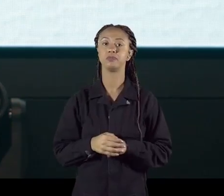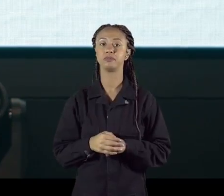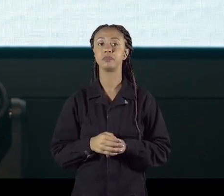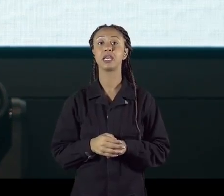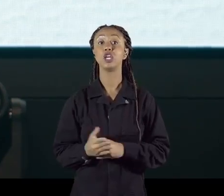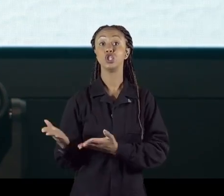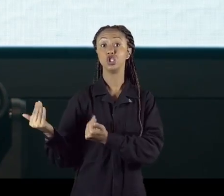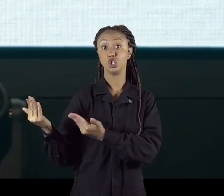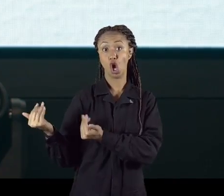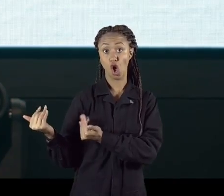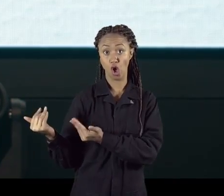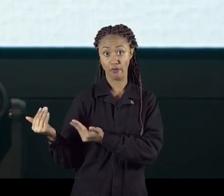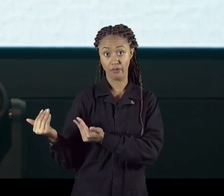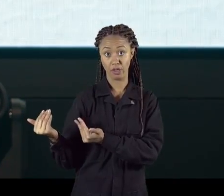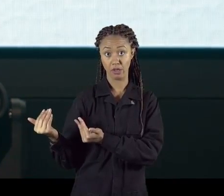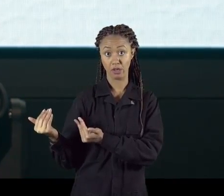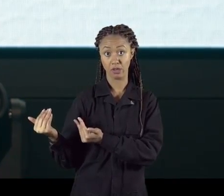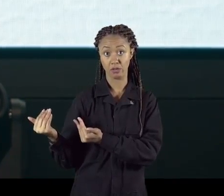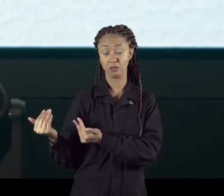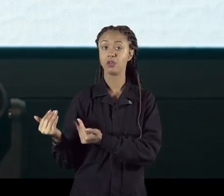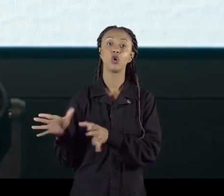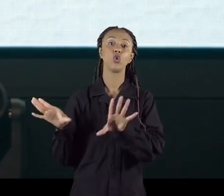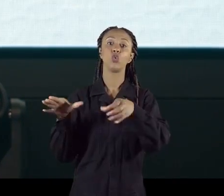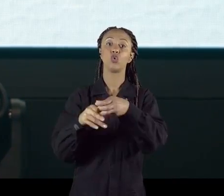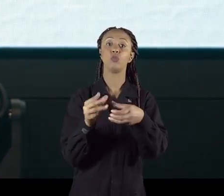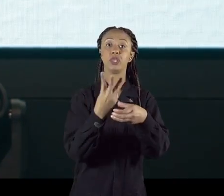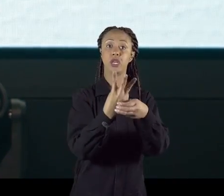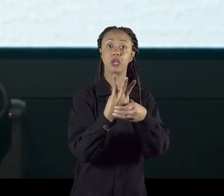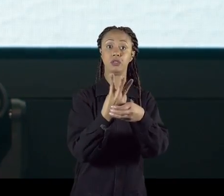adolescentes que morrem um se matou